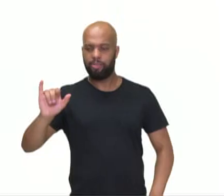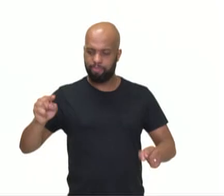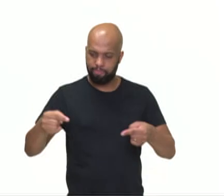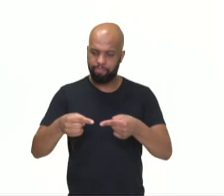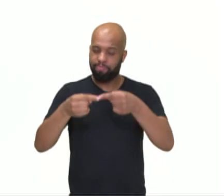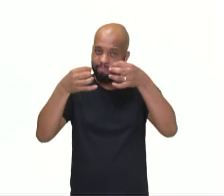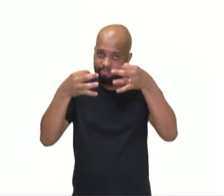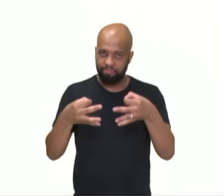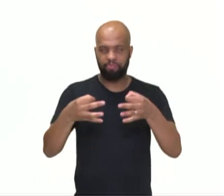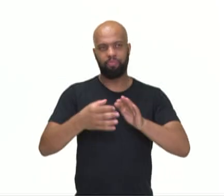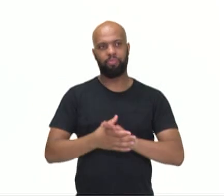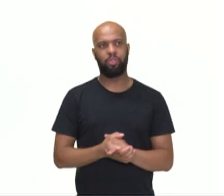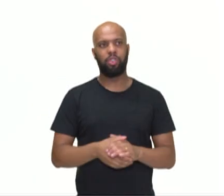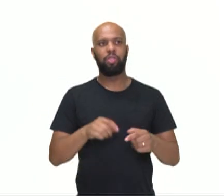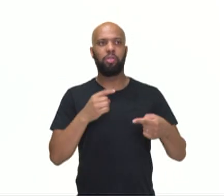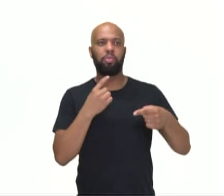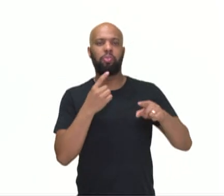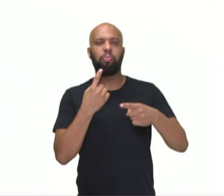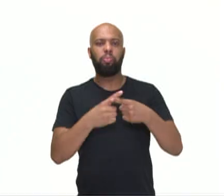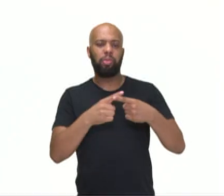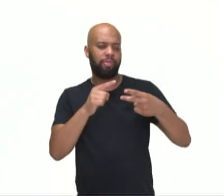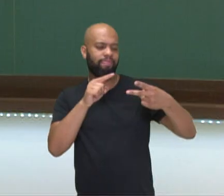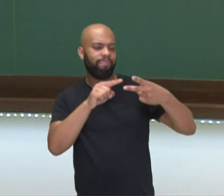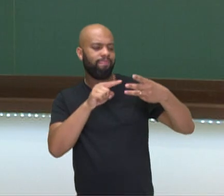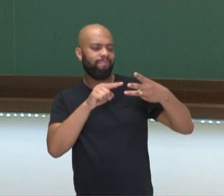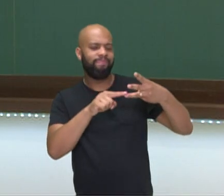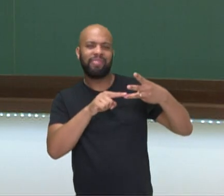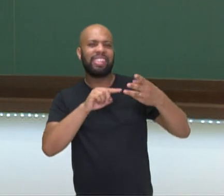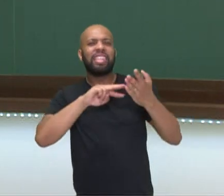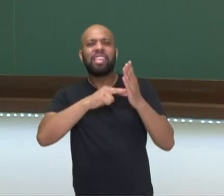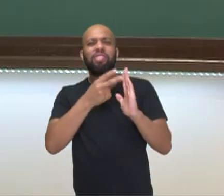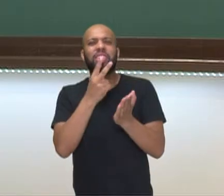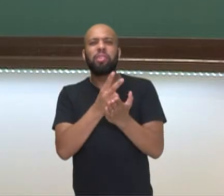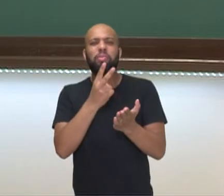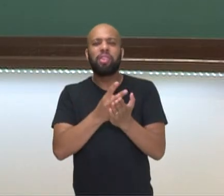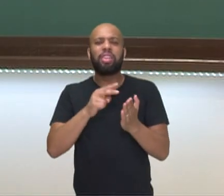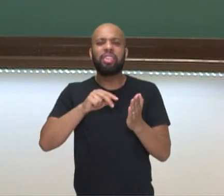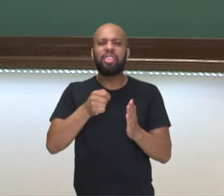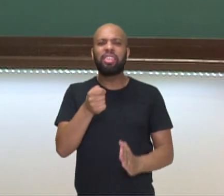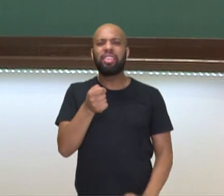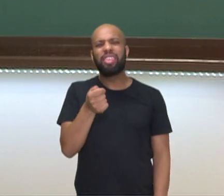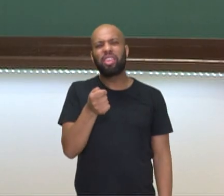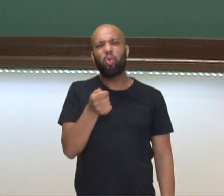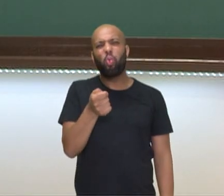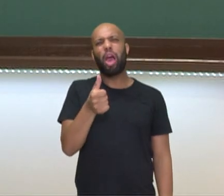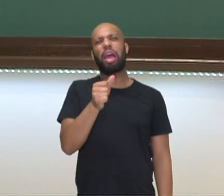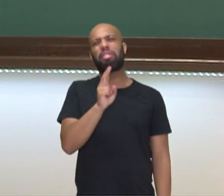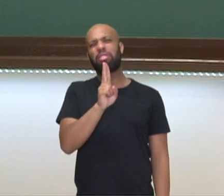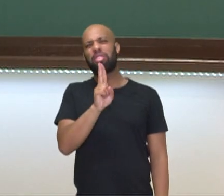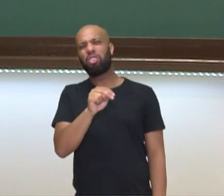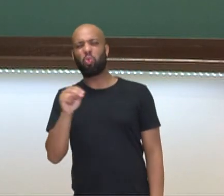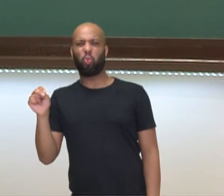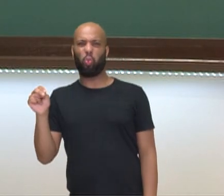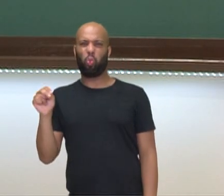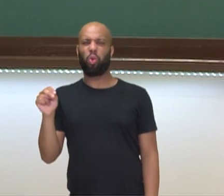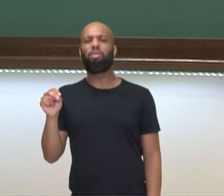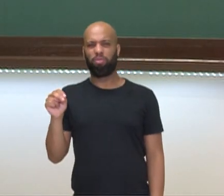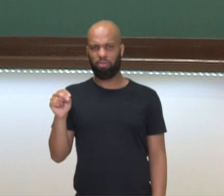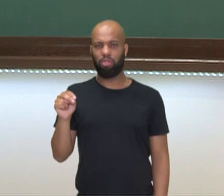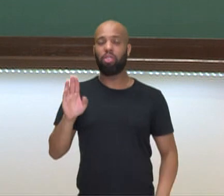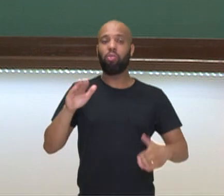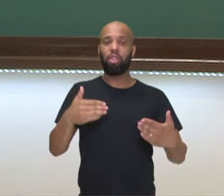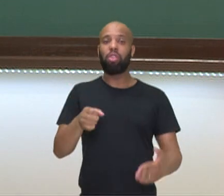e seldom, os dois têm o mesmo sentido, têm a ideia de raramente. Então, se eles moram